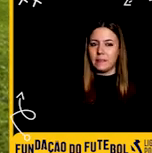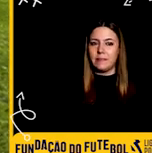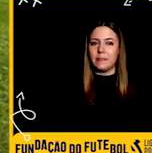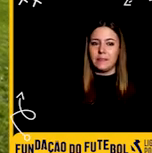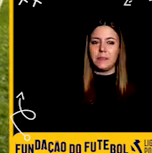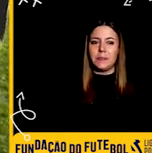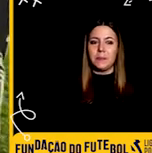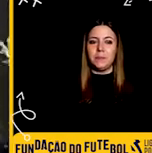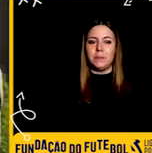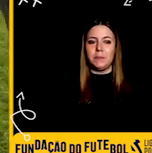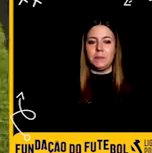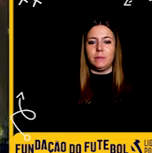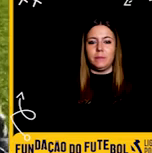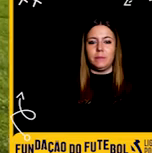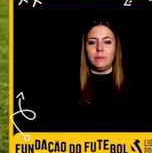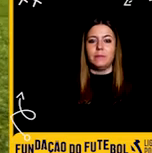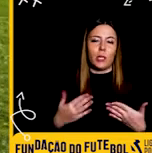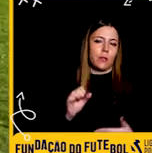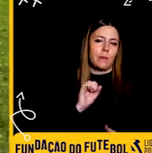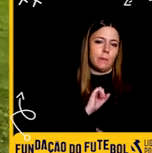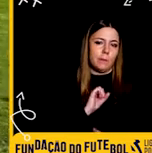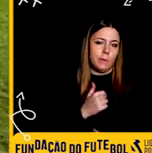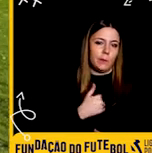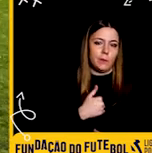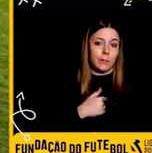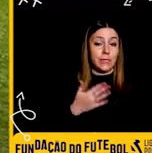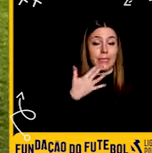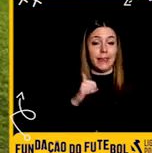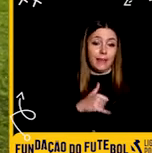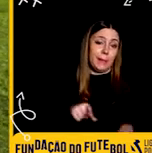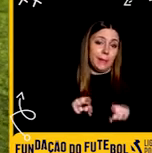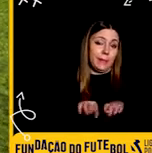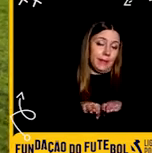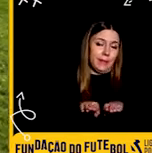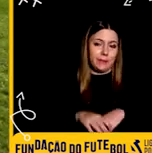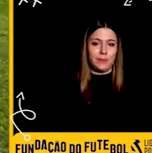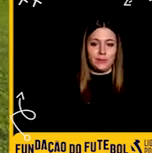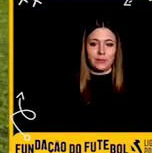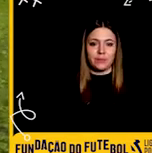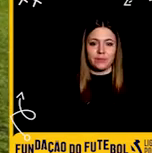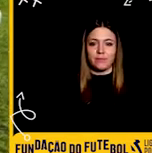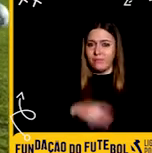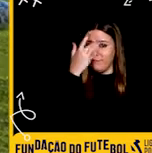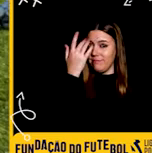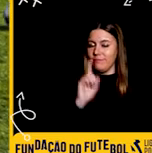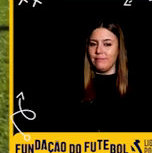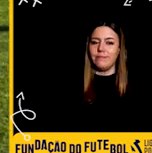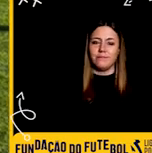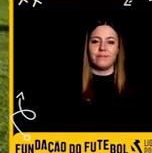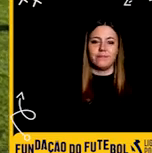aí era tudo dele. Era tudo dele. Vamos ver se é tudo meu agora. Força. Vamos ver se eu empato isto. Não é